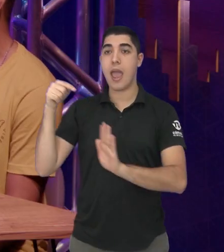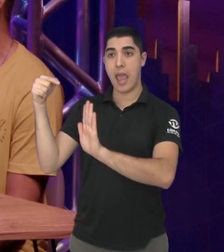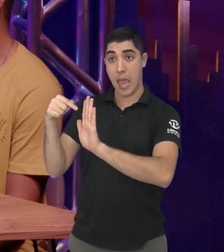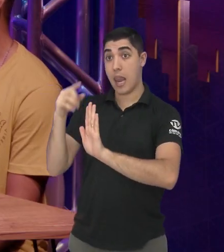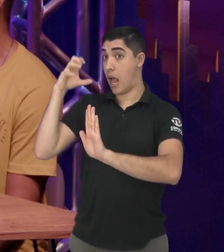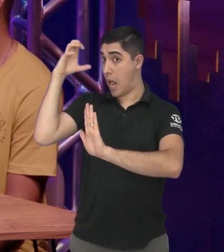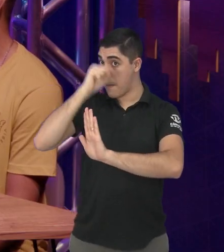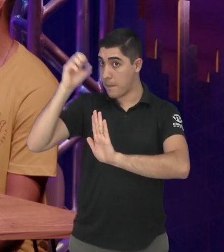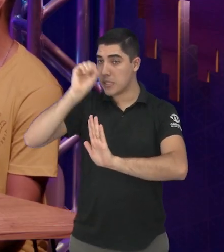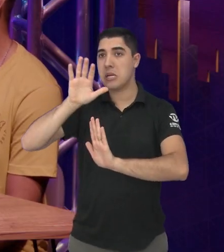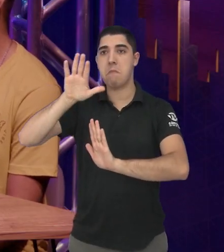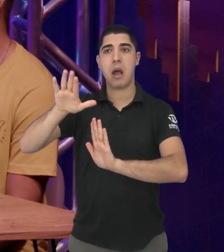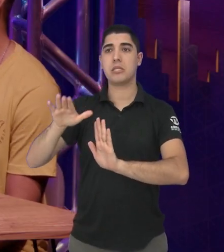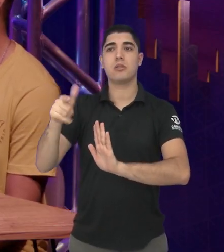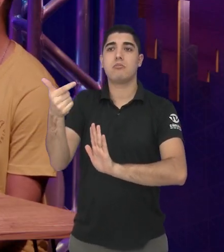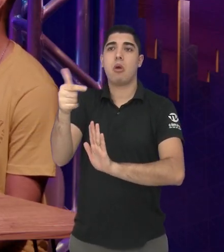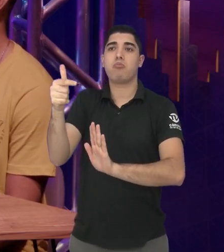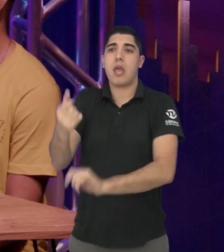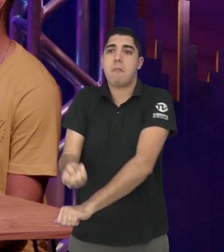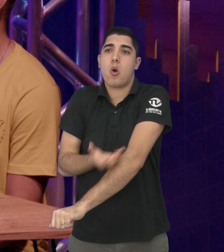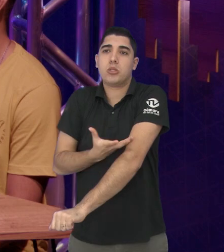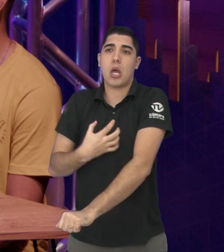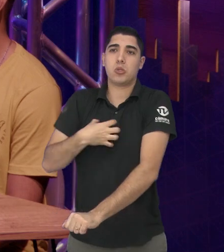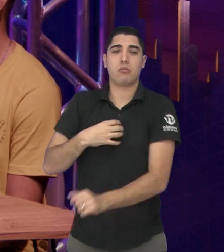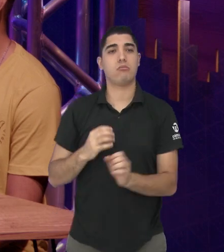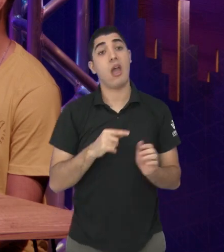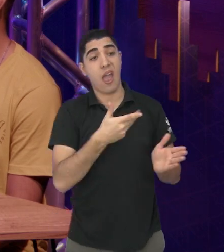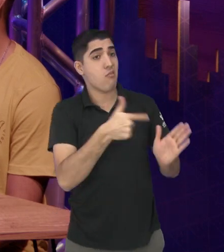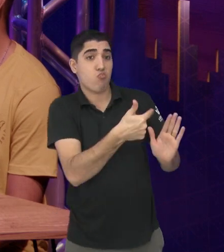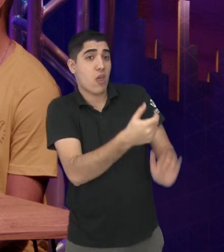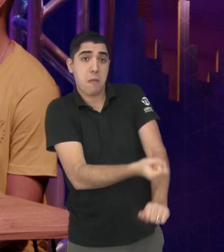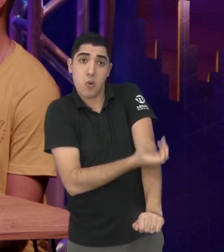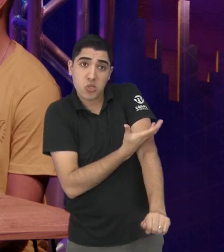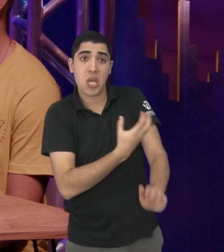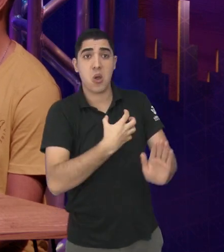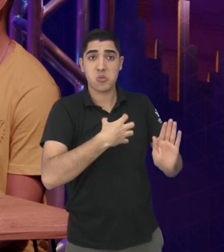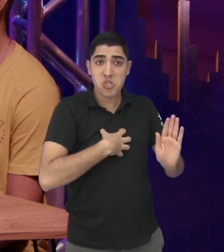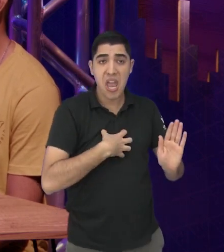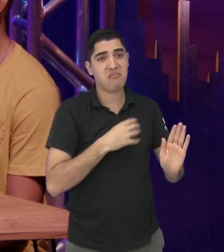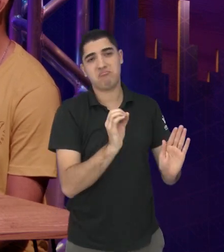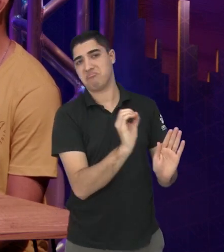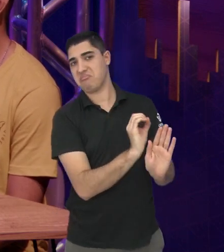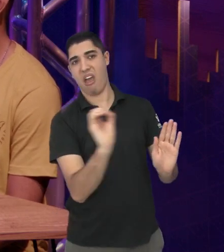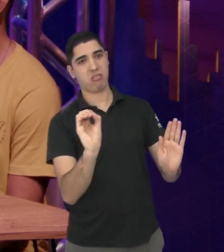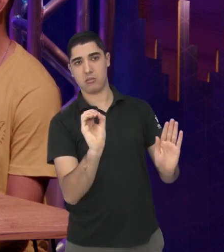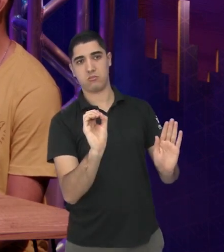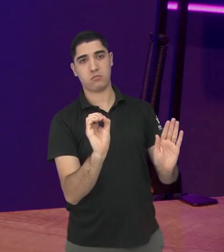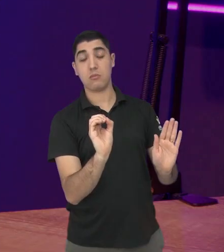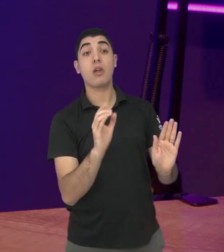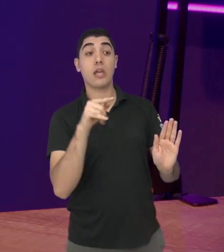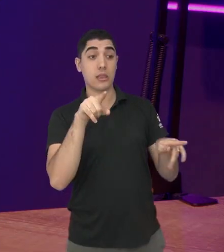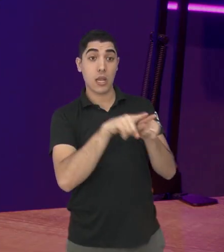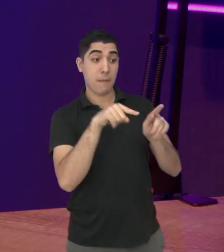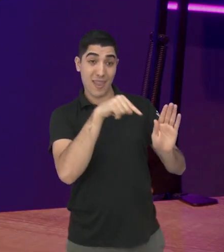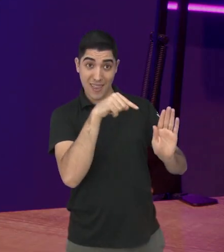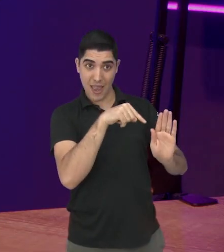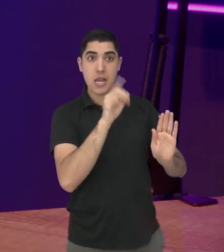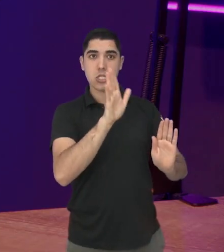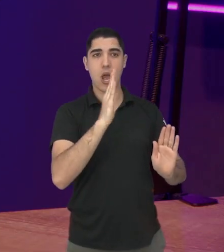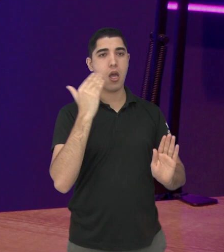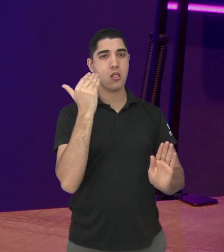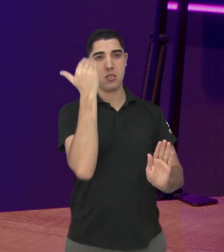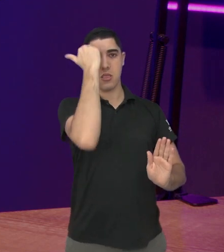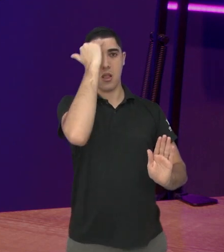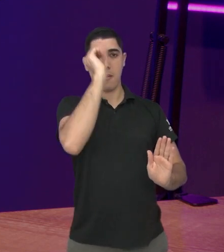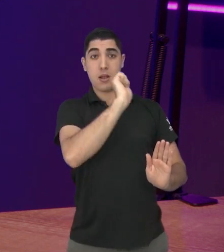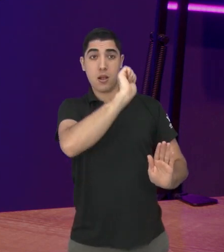aprende, tem... mas ele... Exato, ele não tem uma consciência, então ele não tem emoções, ele não sente. E a autoconsciência seria isso.